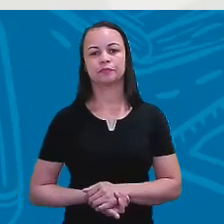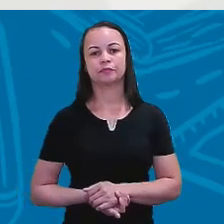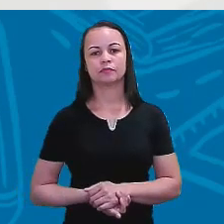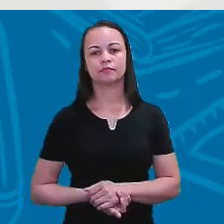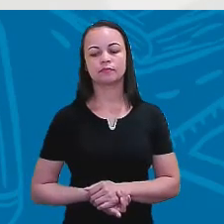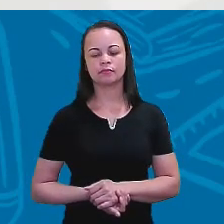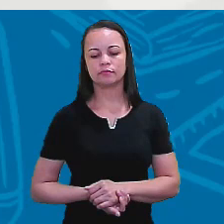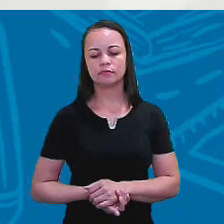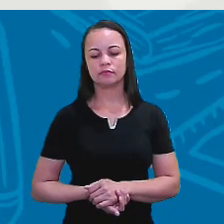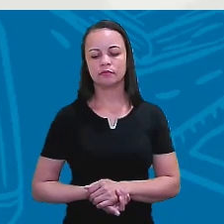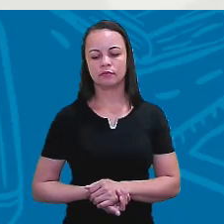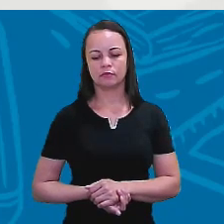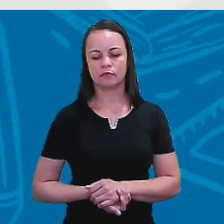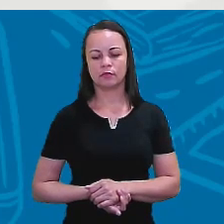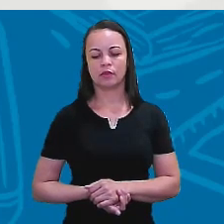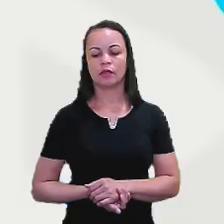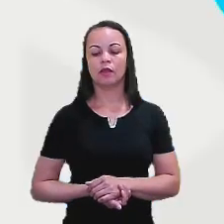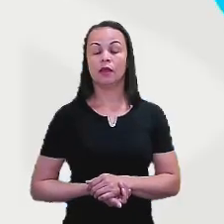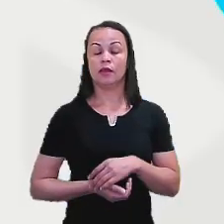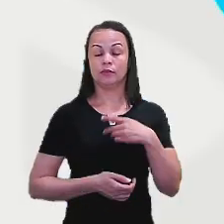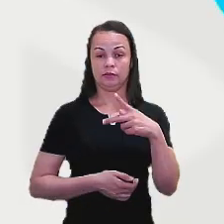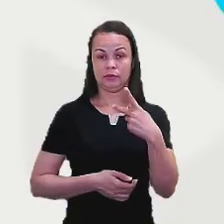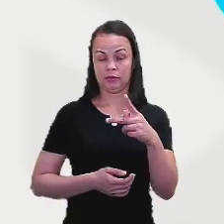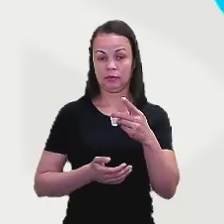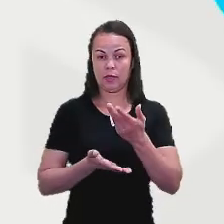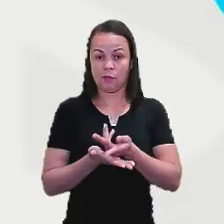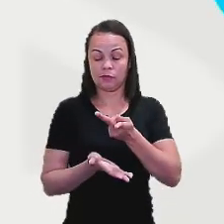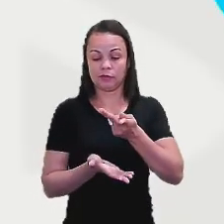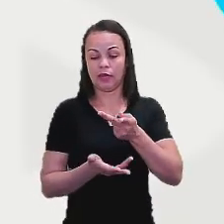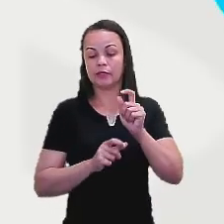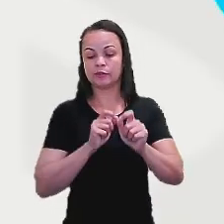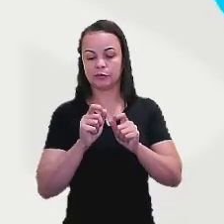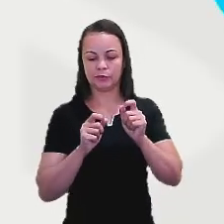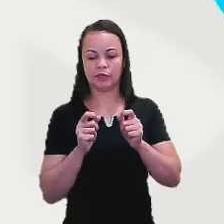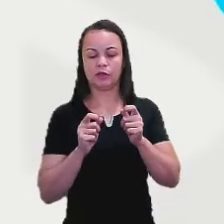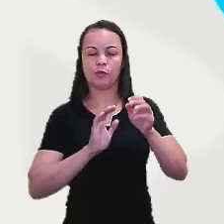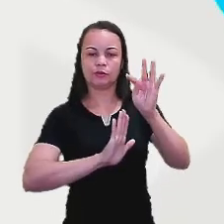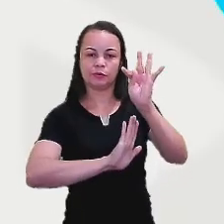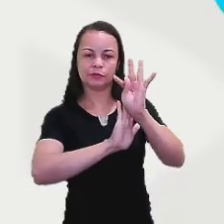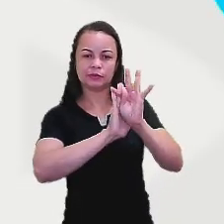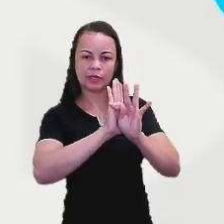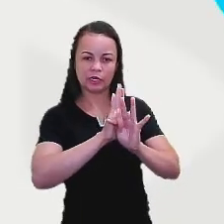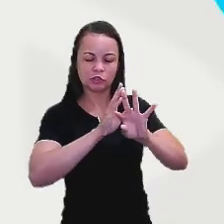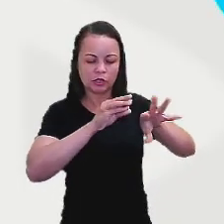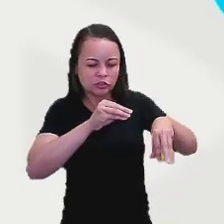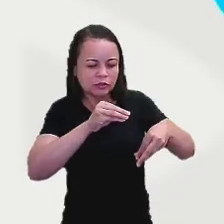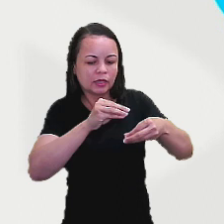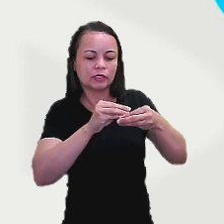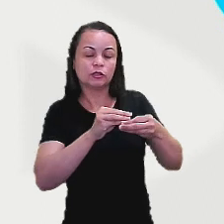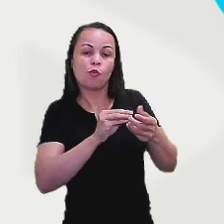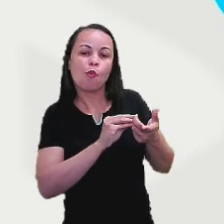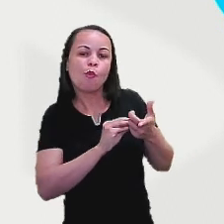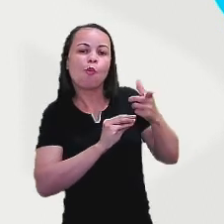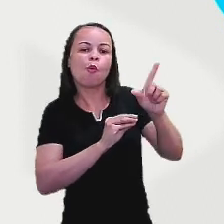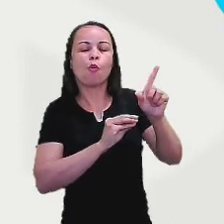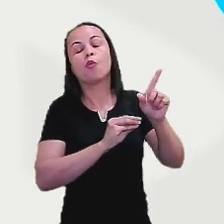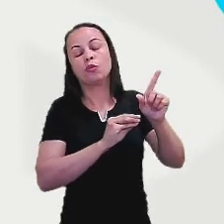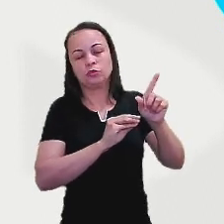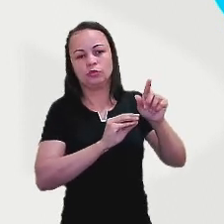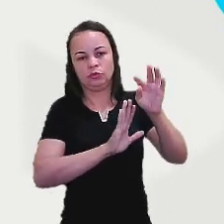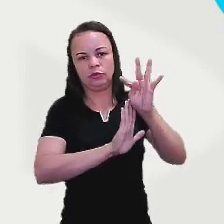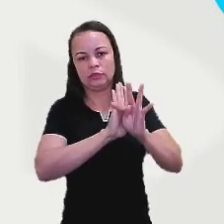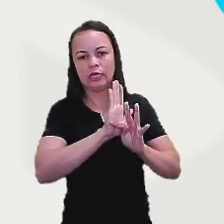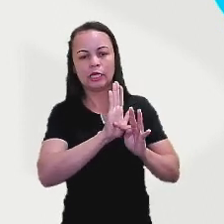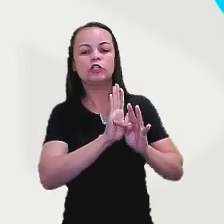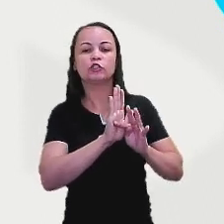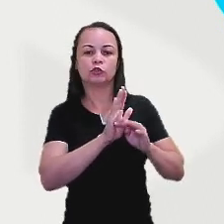Então, a intertextualidade ocorre quando em um texto está inserido outro texto anteriormente